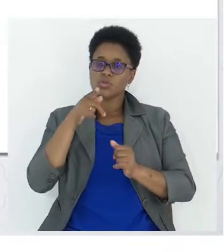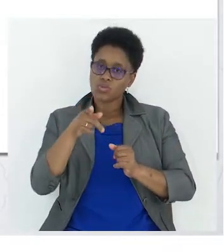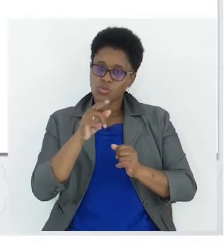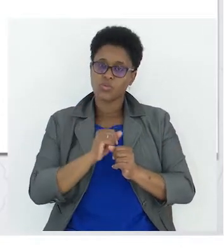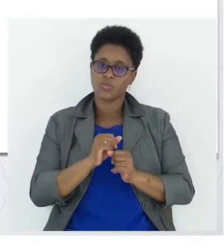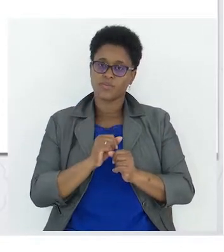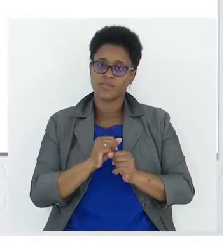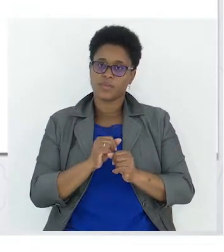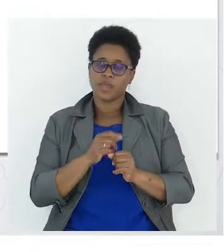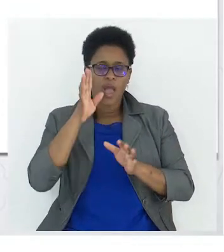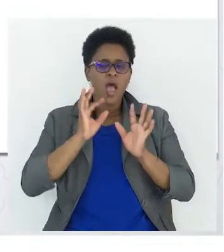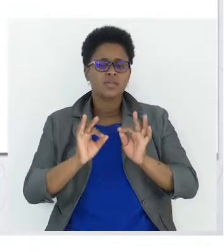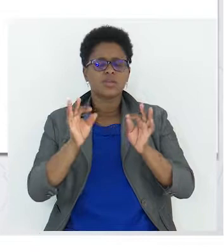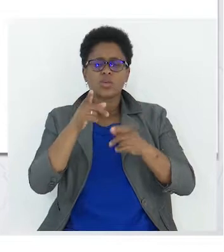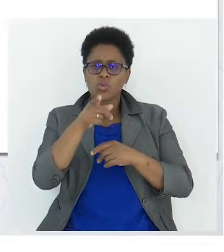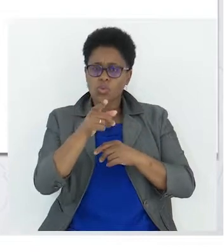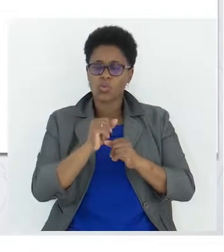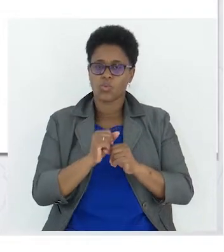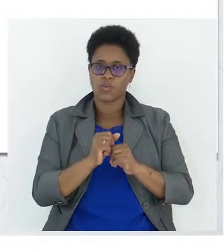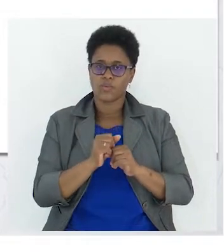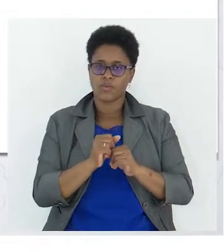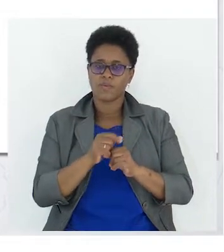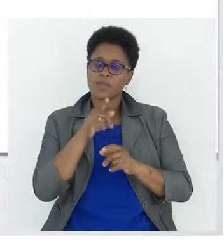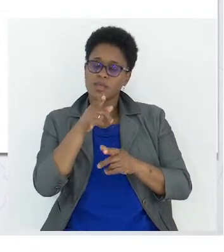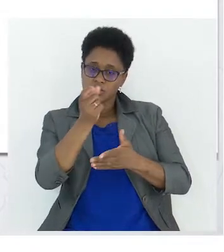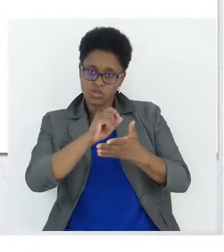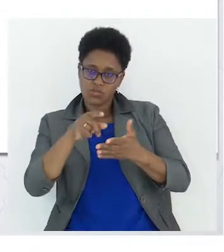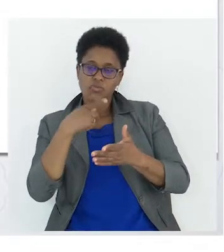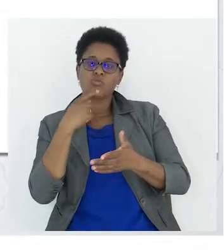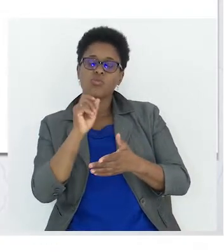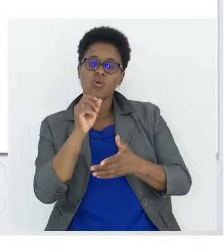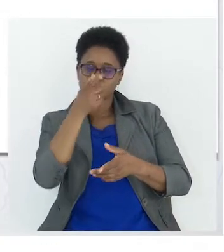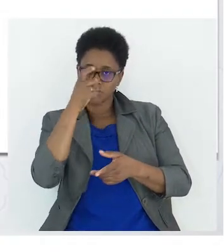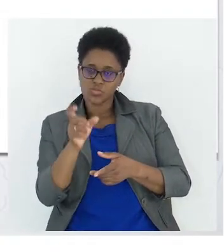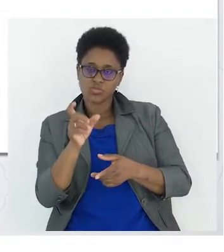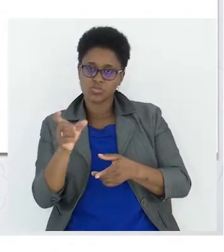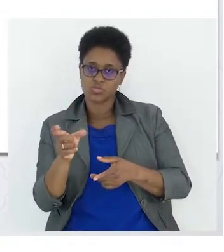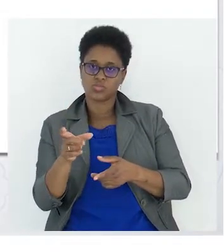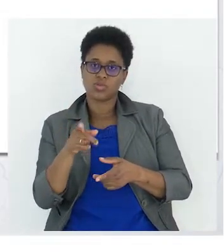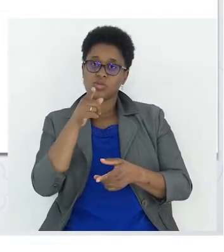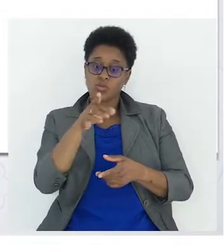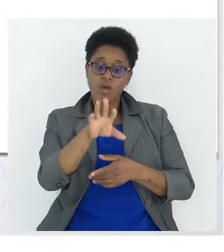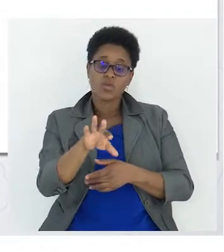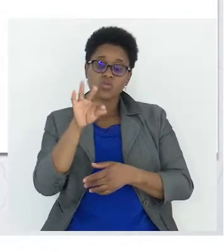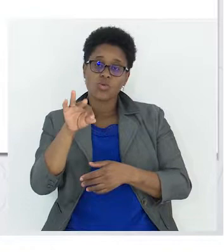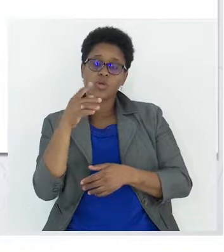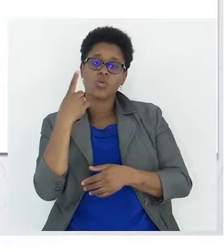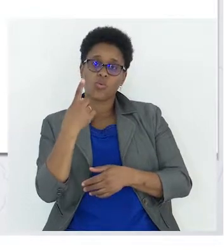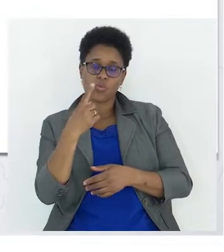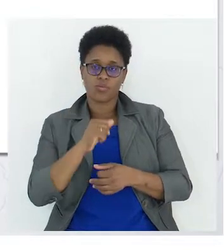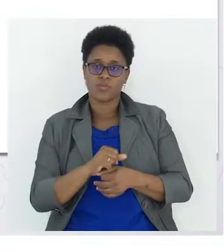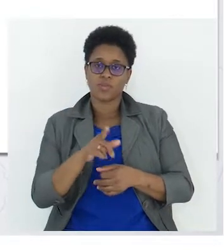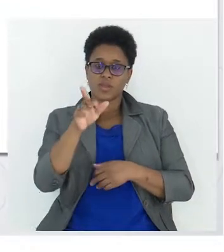vais, assim que tu indicares os intervenientes, tu vais escolher um. E vais